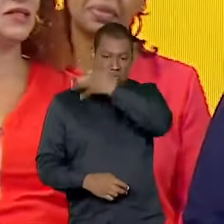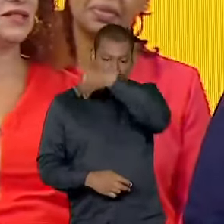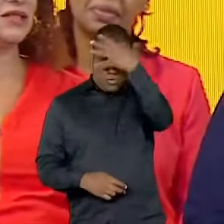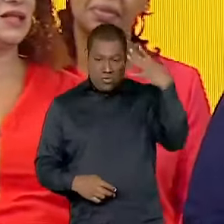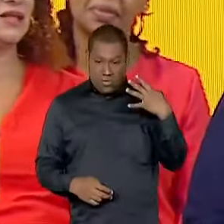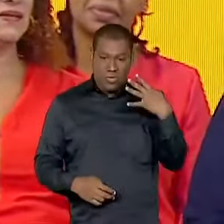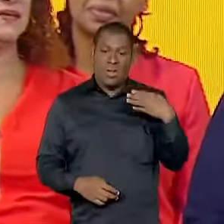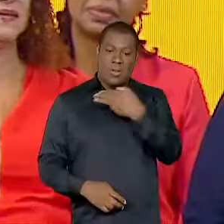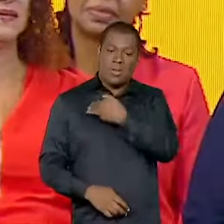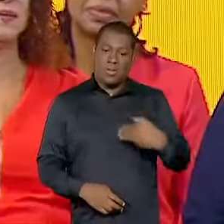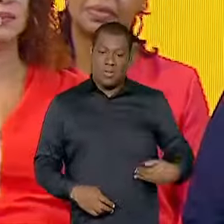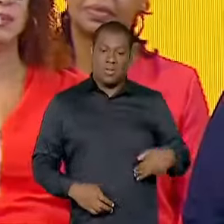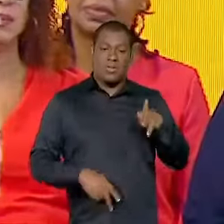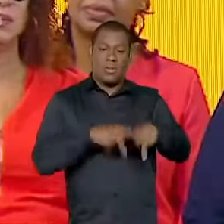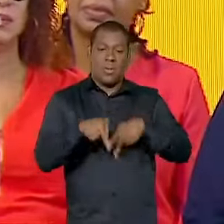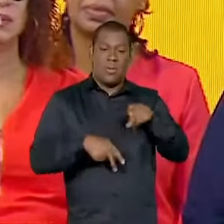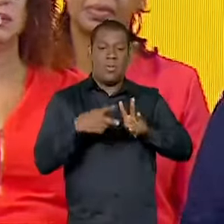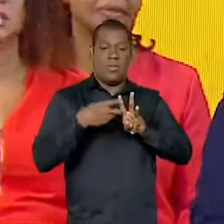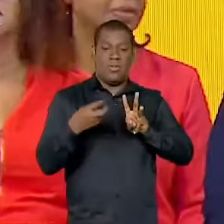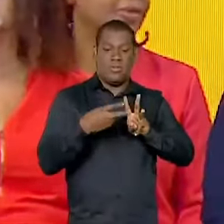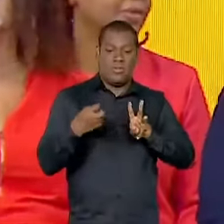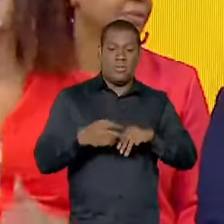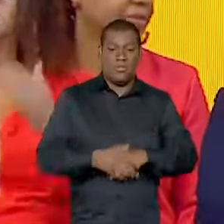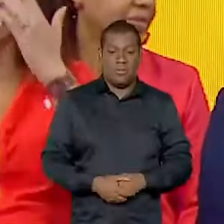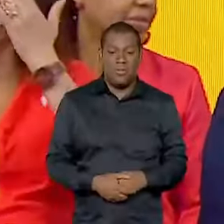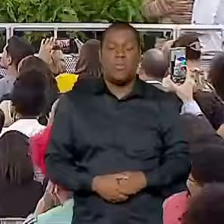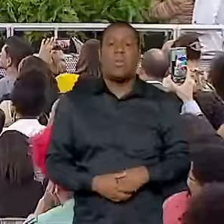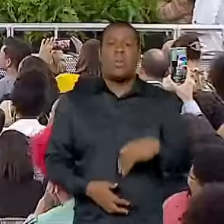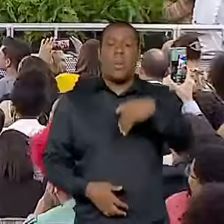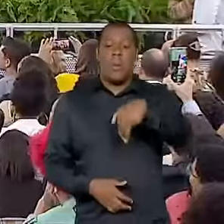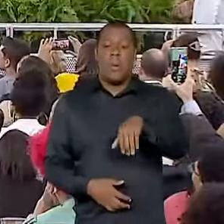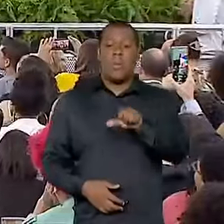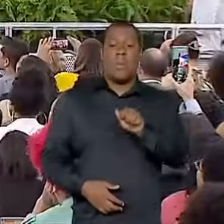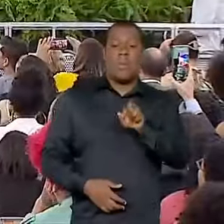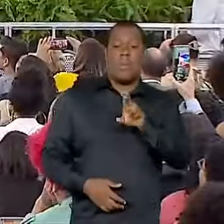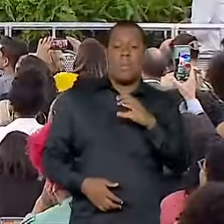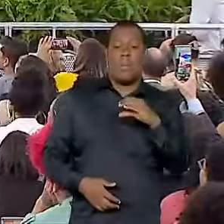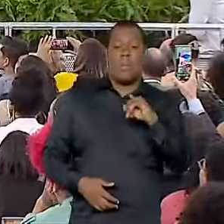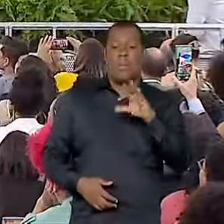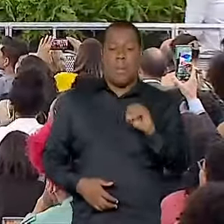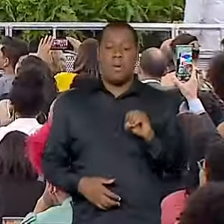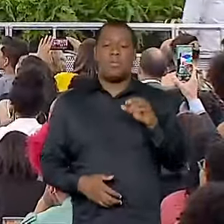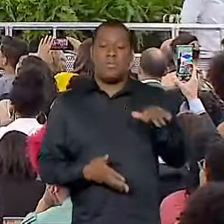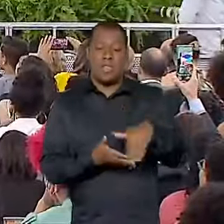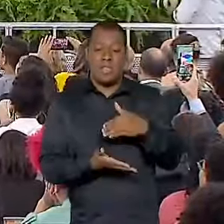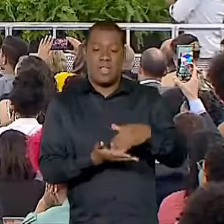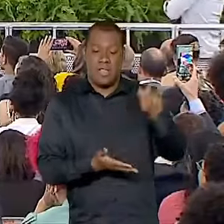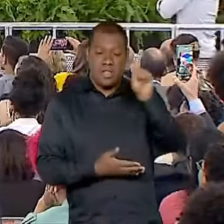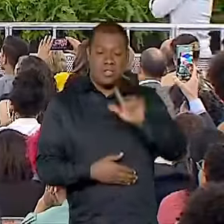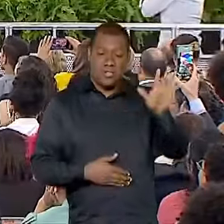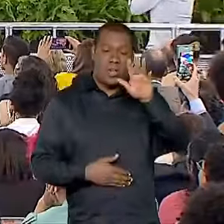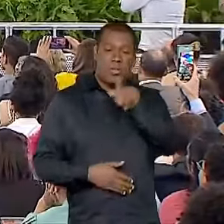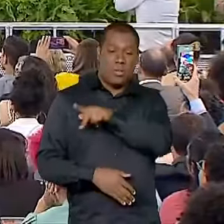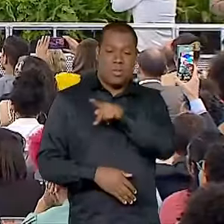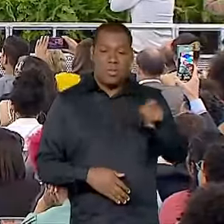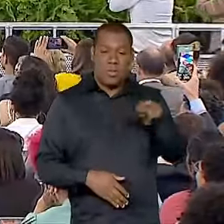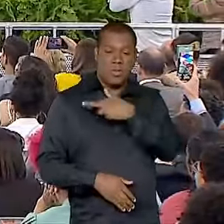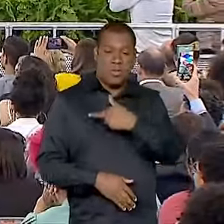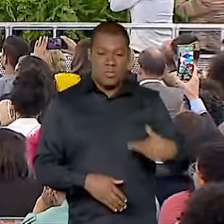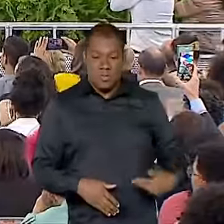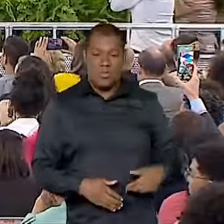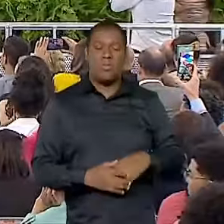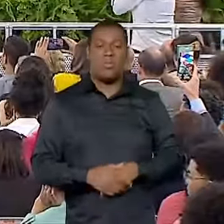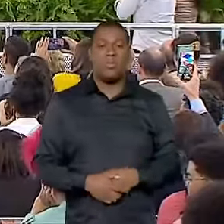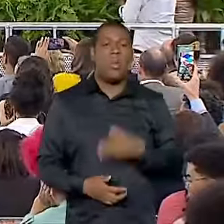Indígenas, meu querido Márcio Macedo, da Secretaria-Geral da Presidência da República, nossos queridos Clécio